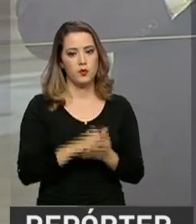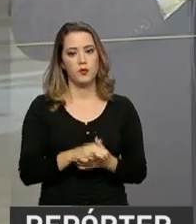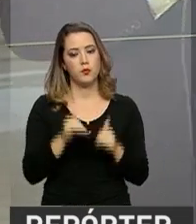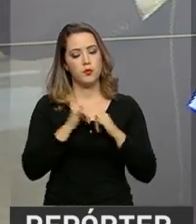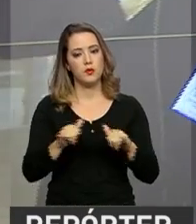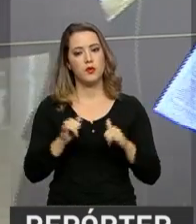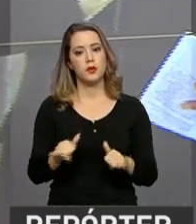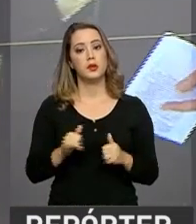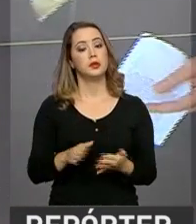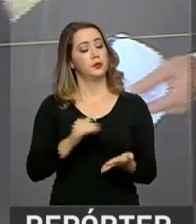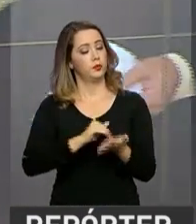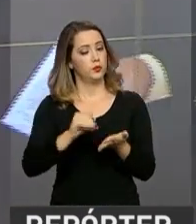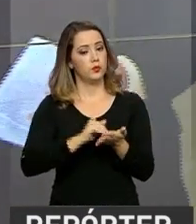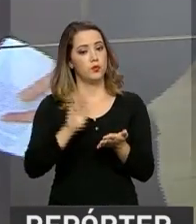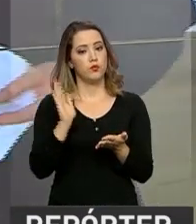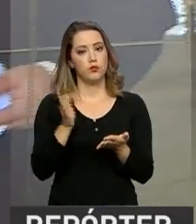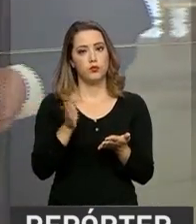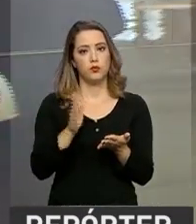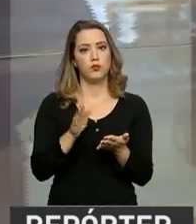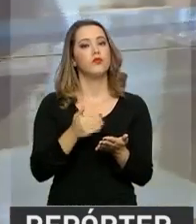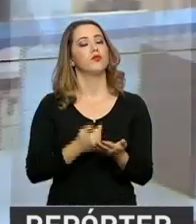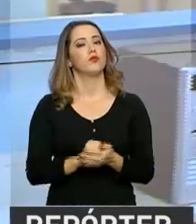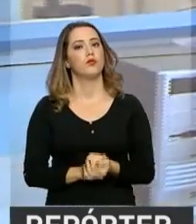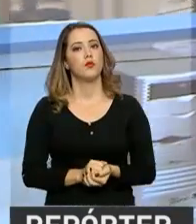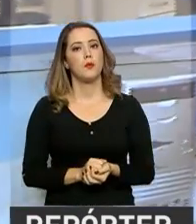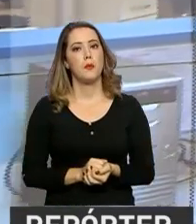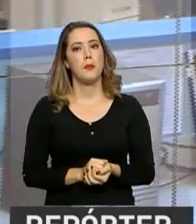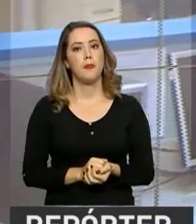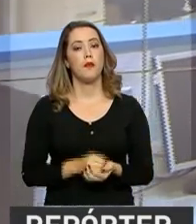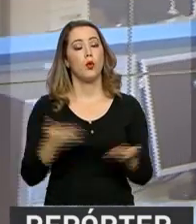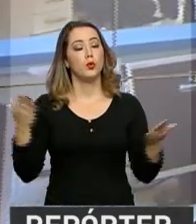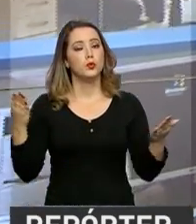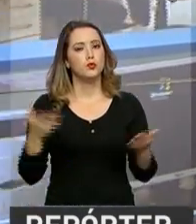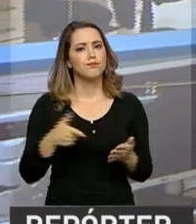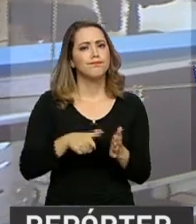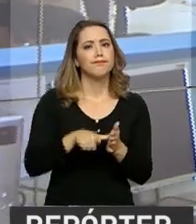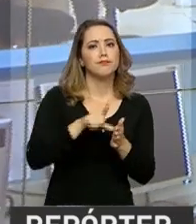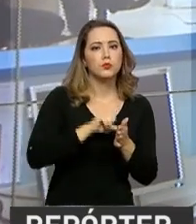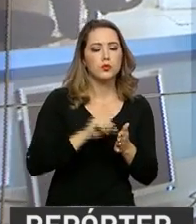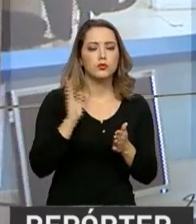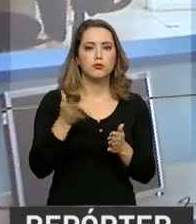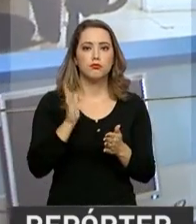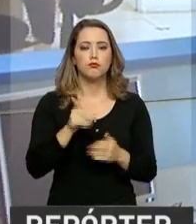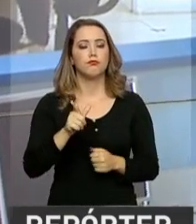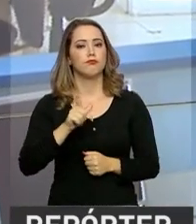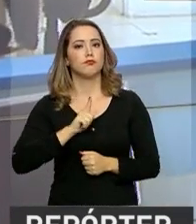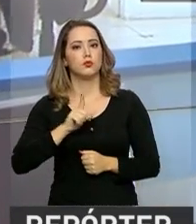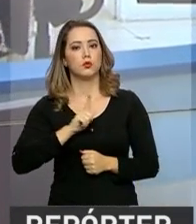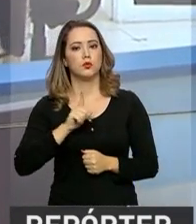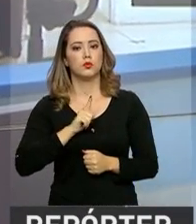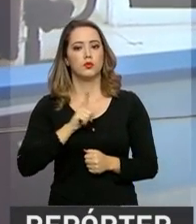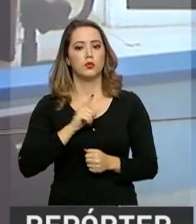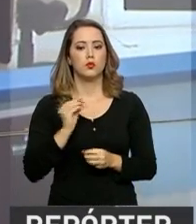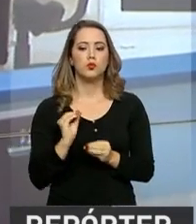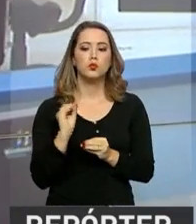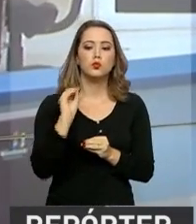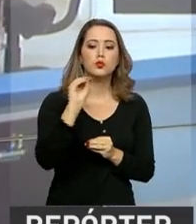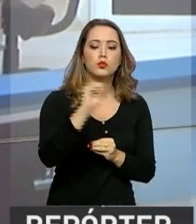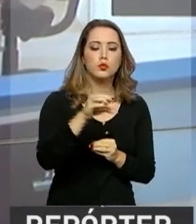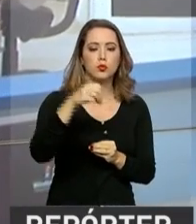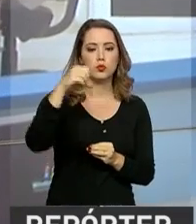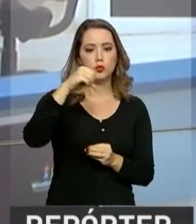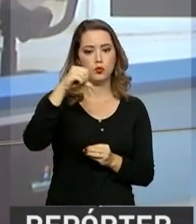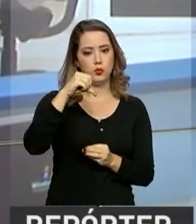informações inscrições abertas pro cesul e começou a valer ontem o nono dígito para os números dos celulares da